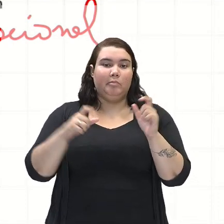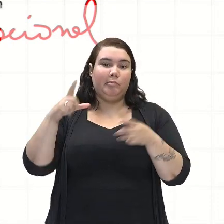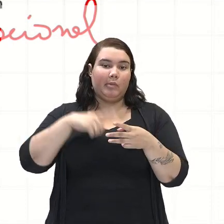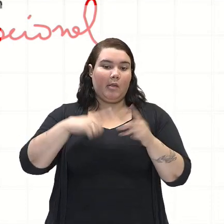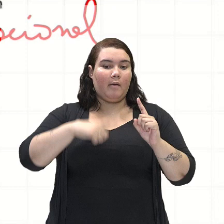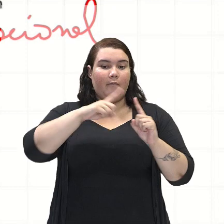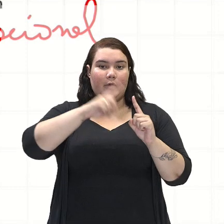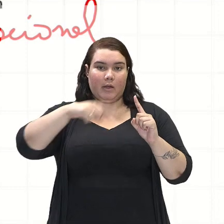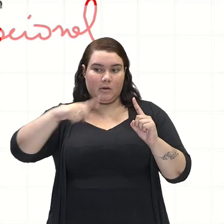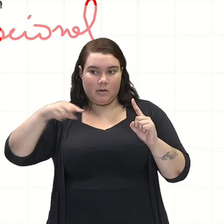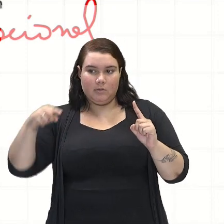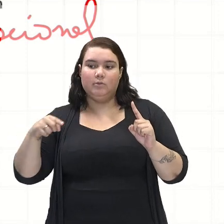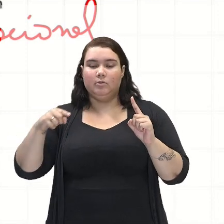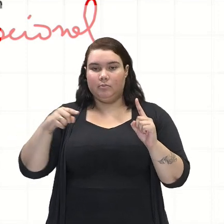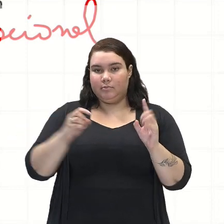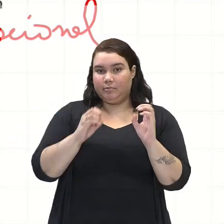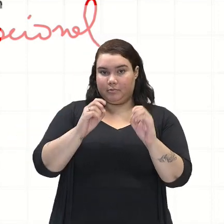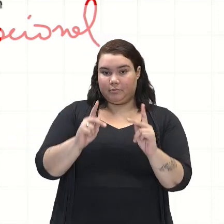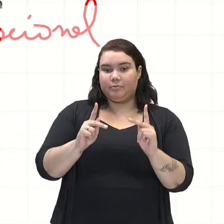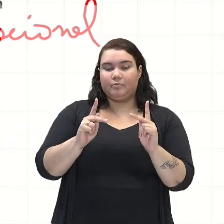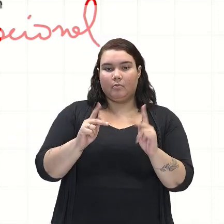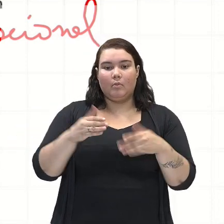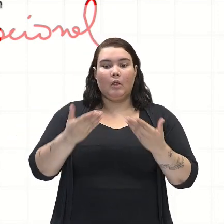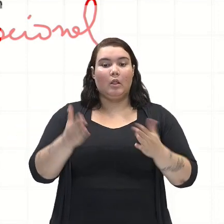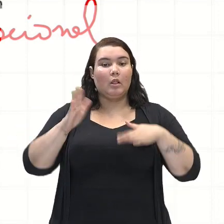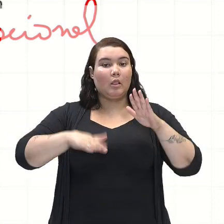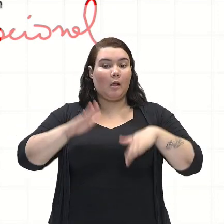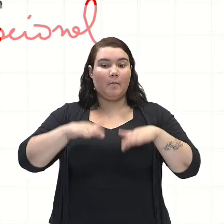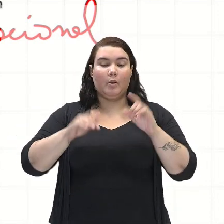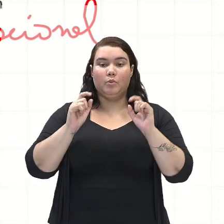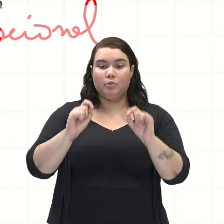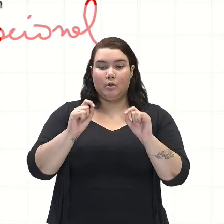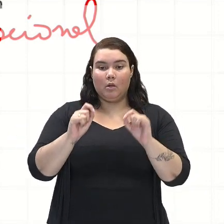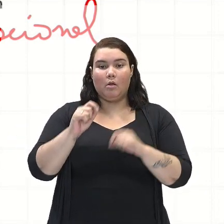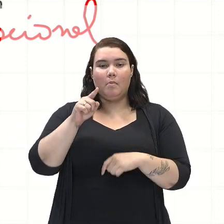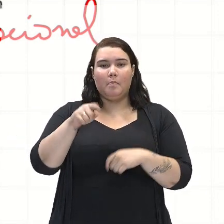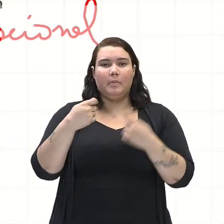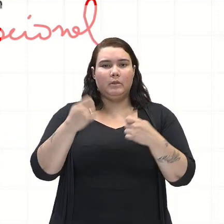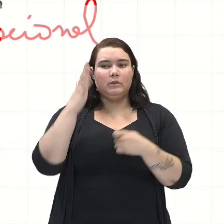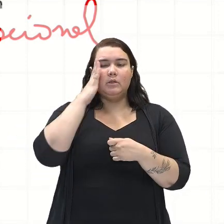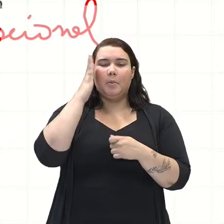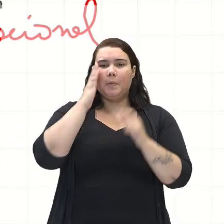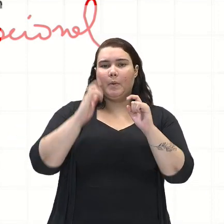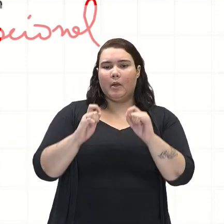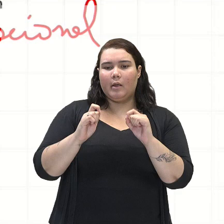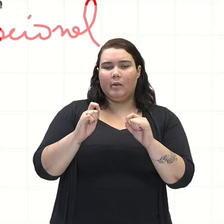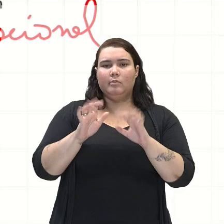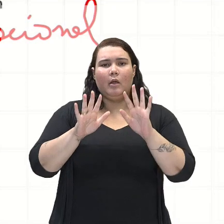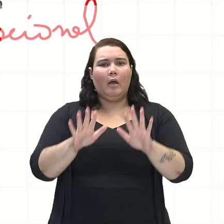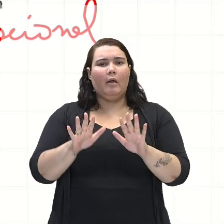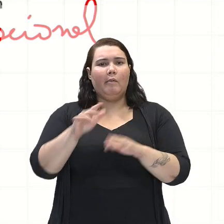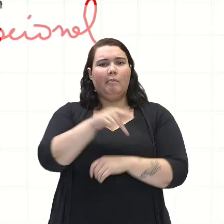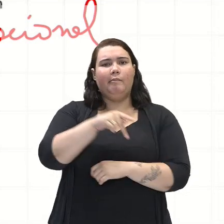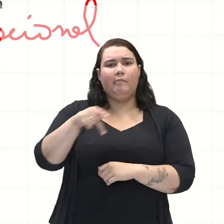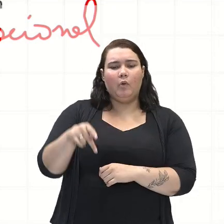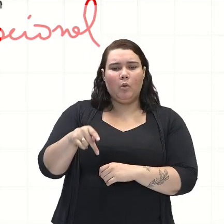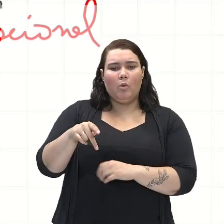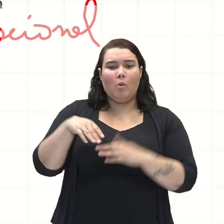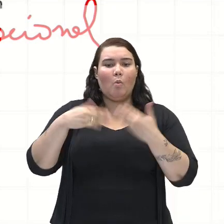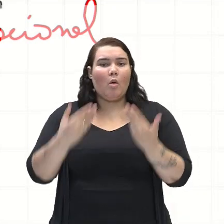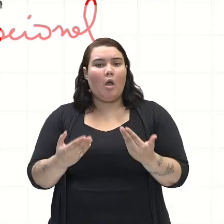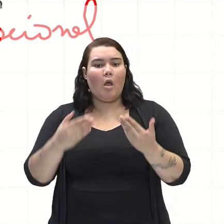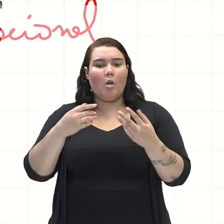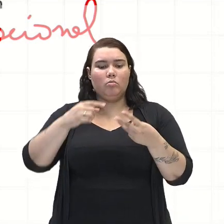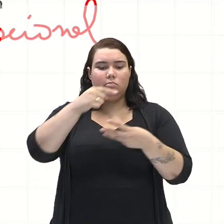vou colocar aqui mais casas, vai depender, mas você deve perguntar, mas professor, que decisão eu devo